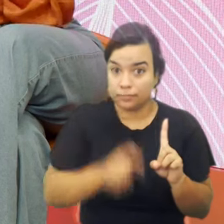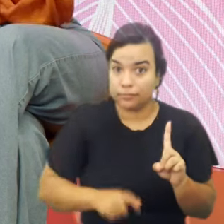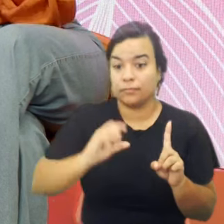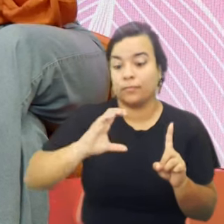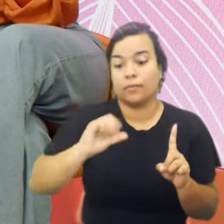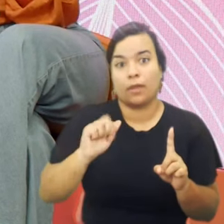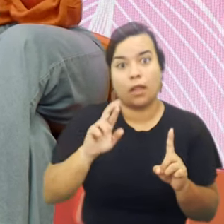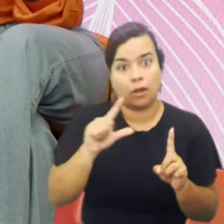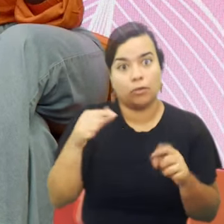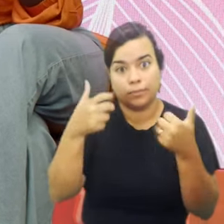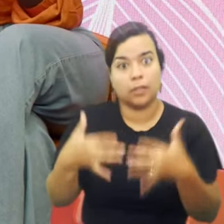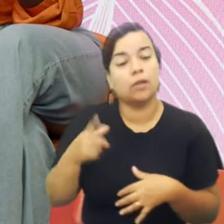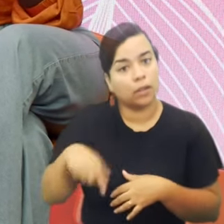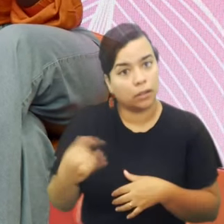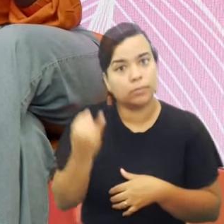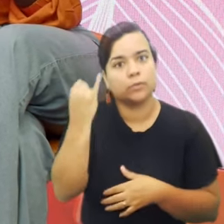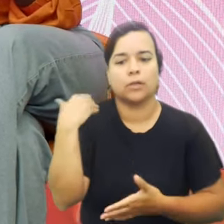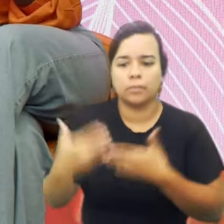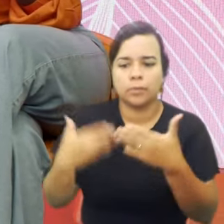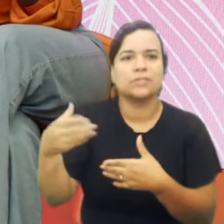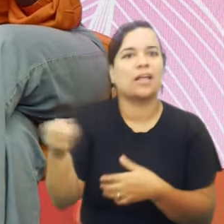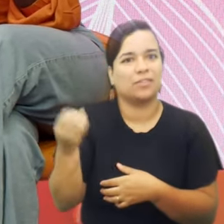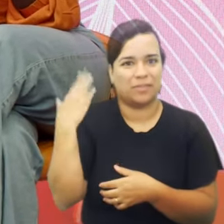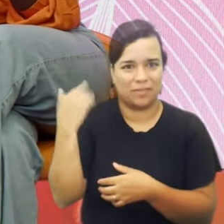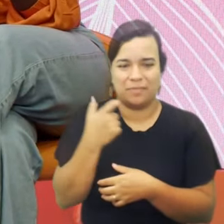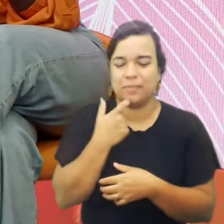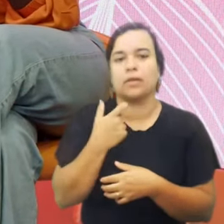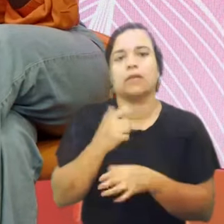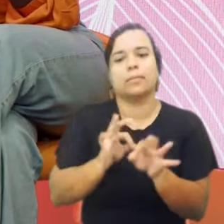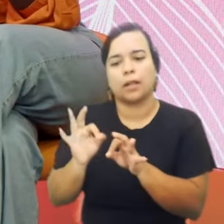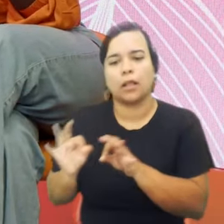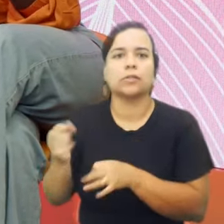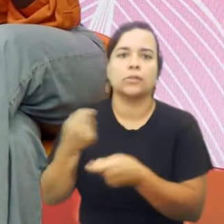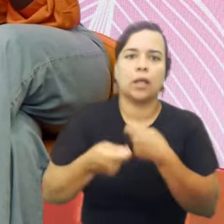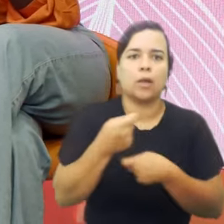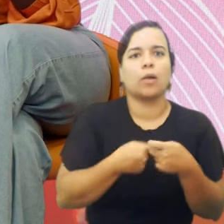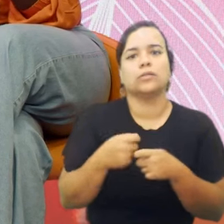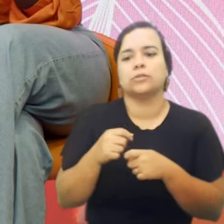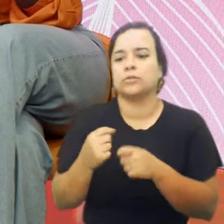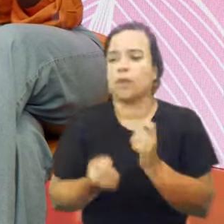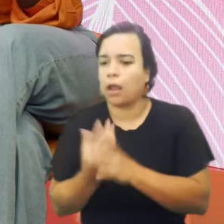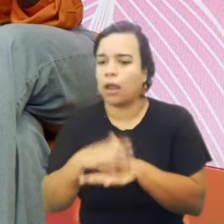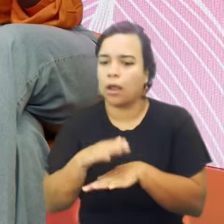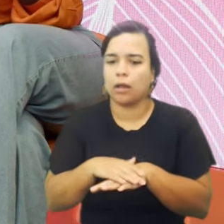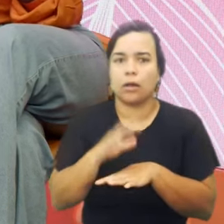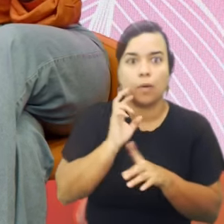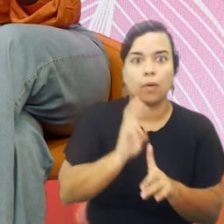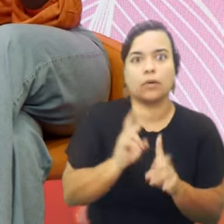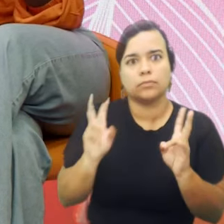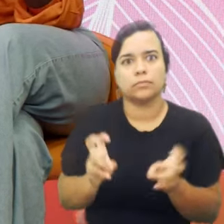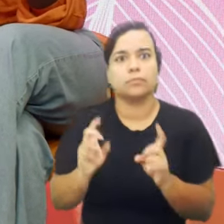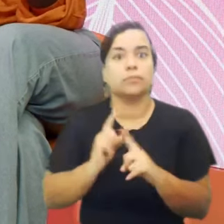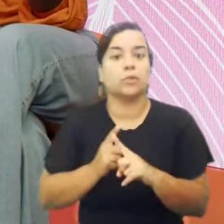muito importante, porque eu passei por esse processo muito recentemente de montar o plano de negócio, de realmente sentar e olhar para isso, porque foi